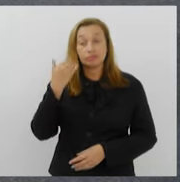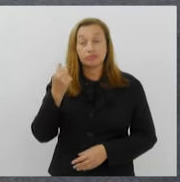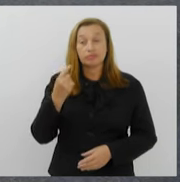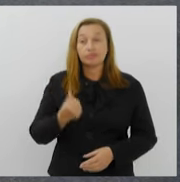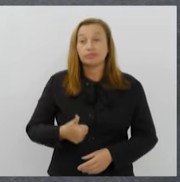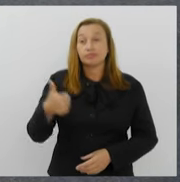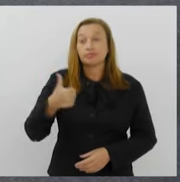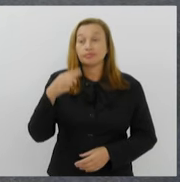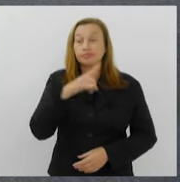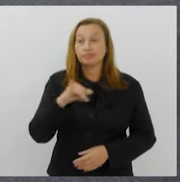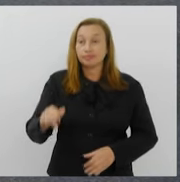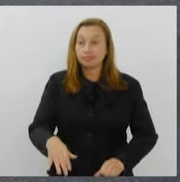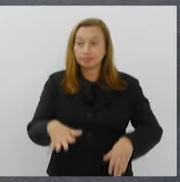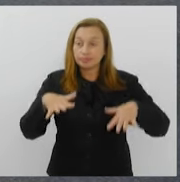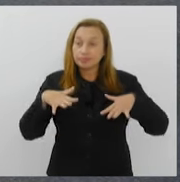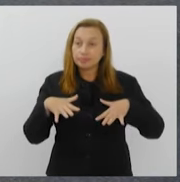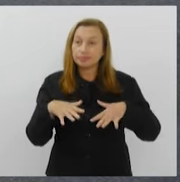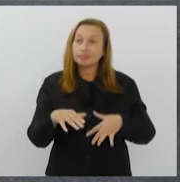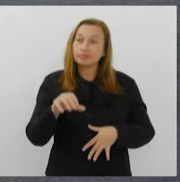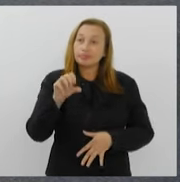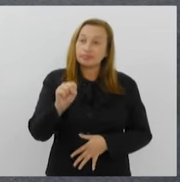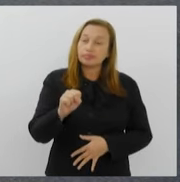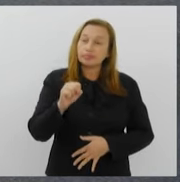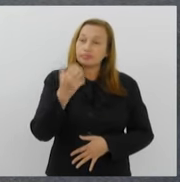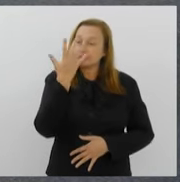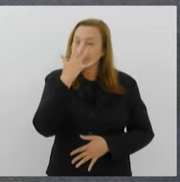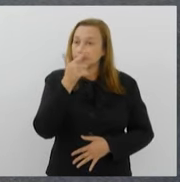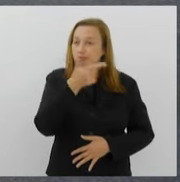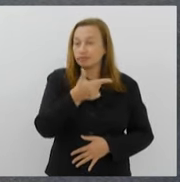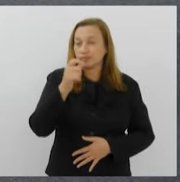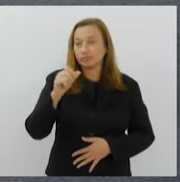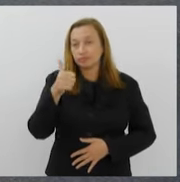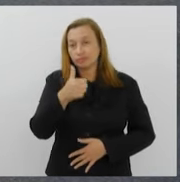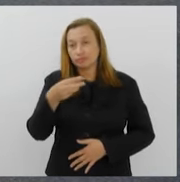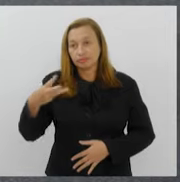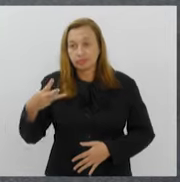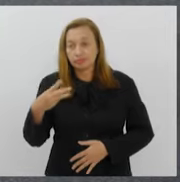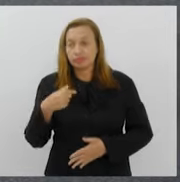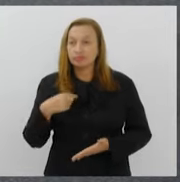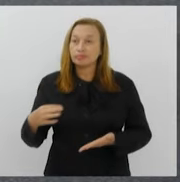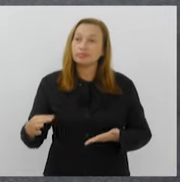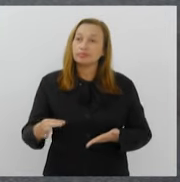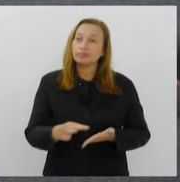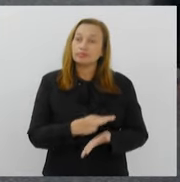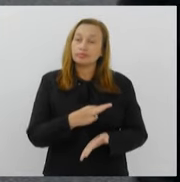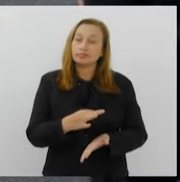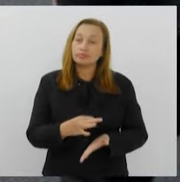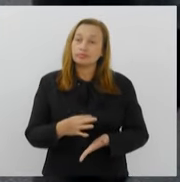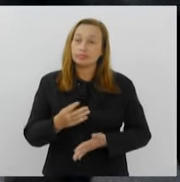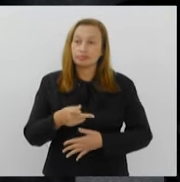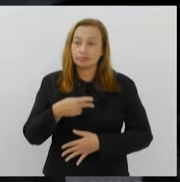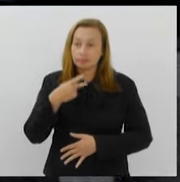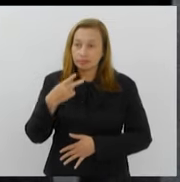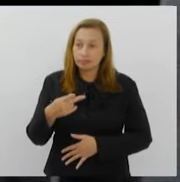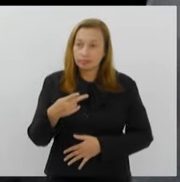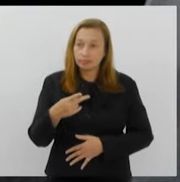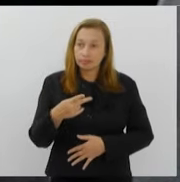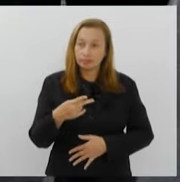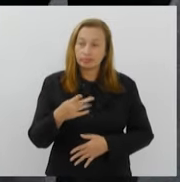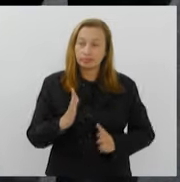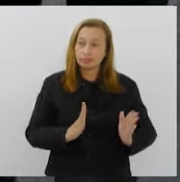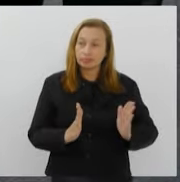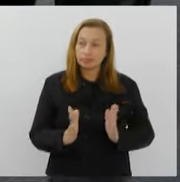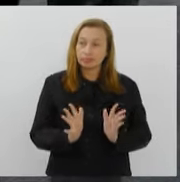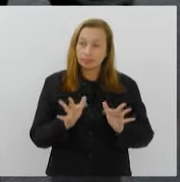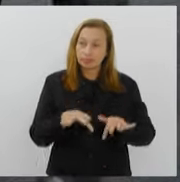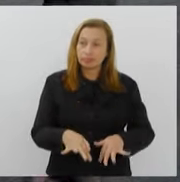de plenário, salvo engano, 8 de fevereiro de 2023, quando me inscrevi para fazer um discurso no expediente final e